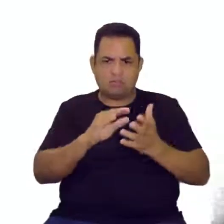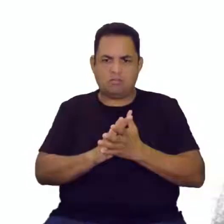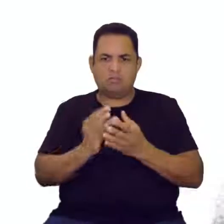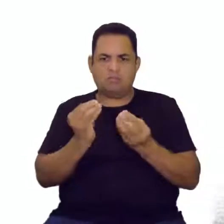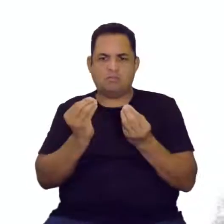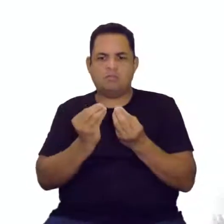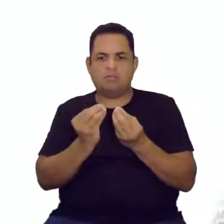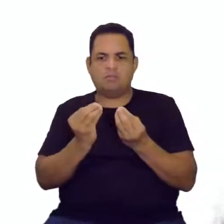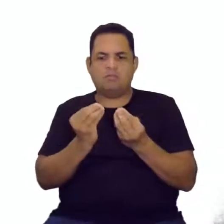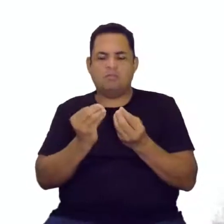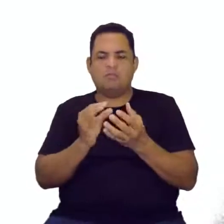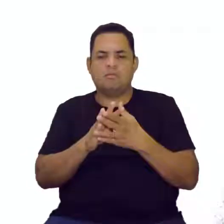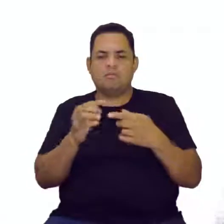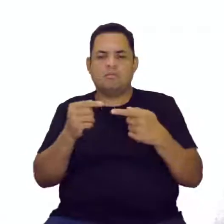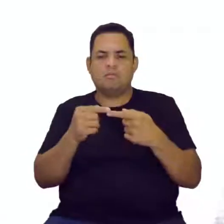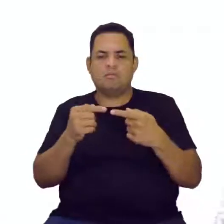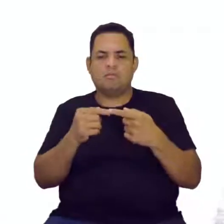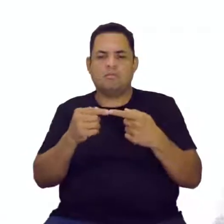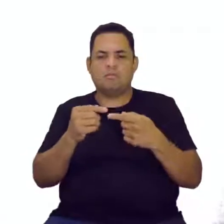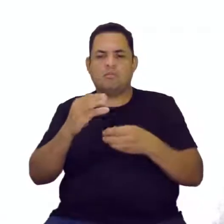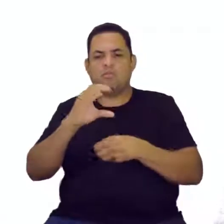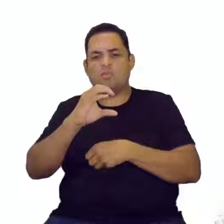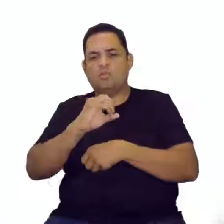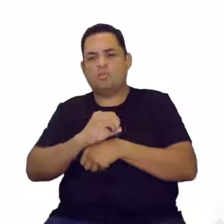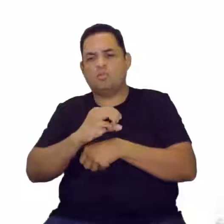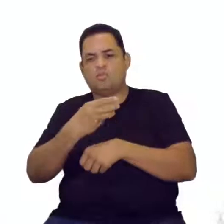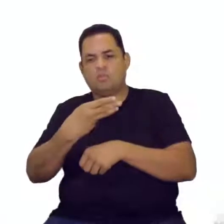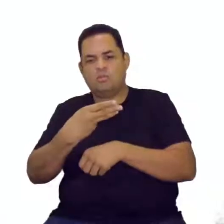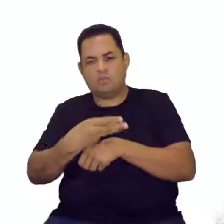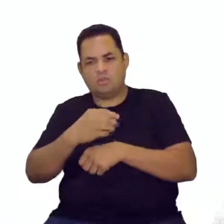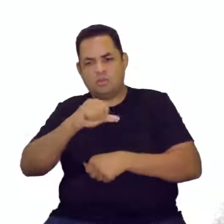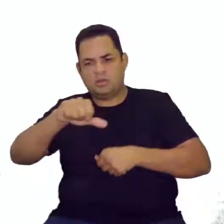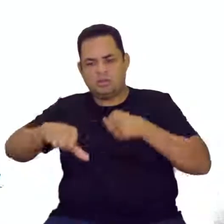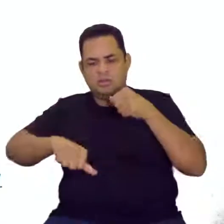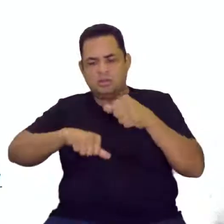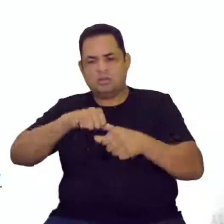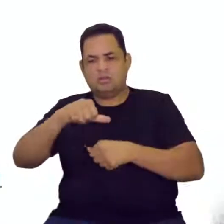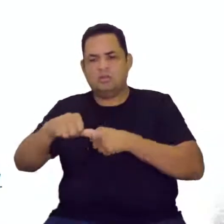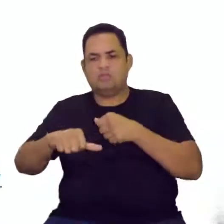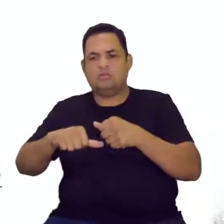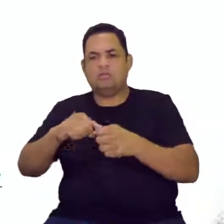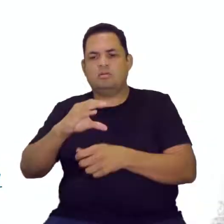das ligações dos átomos de oxigênio com o ozônio, formando